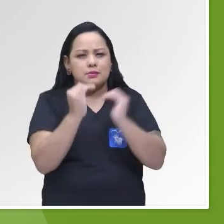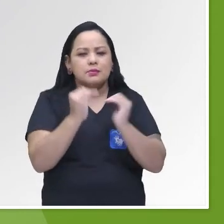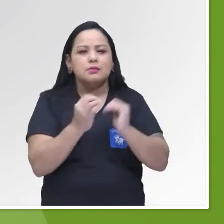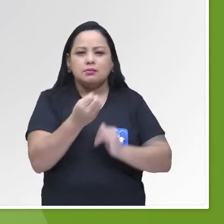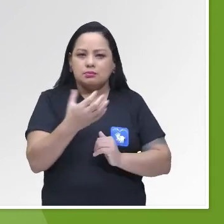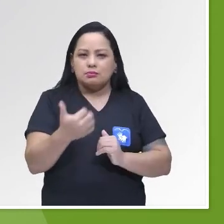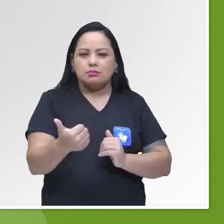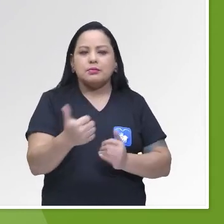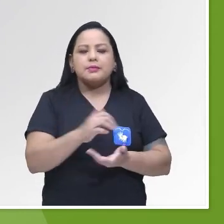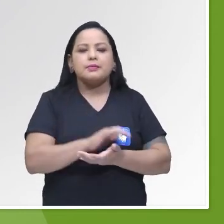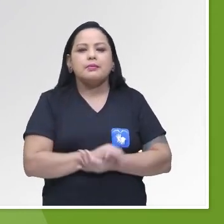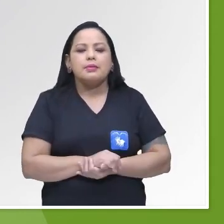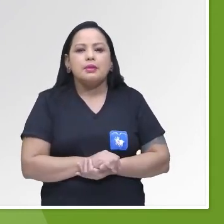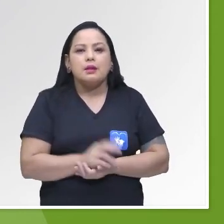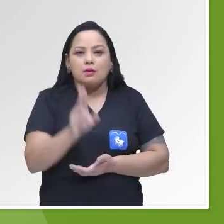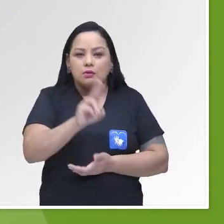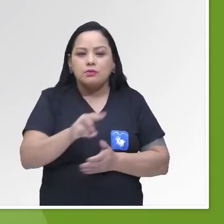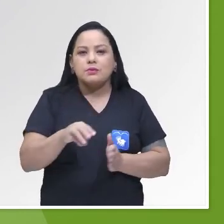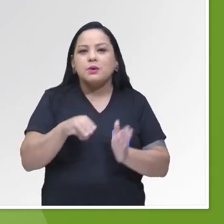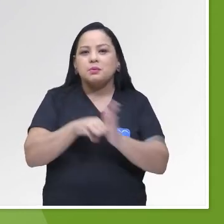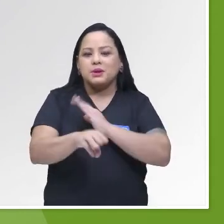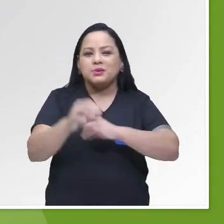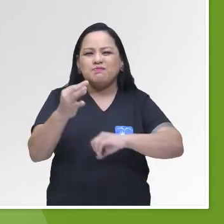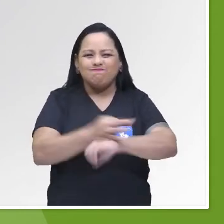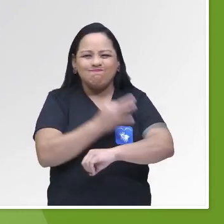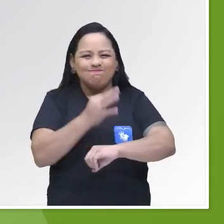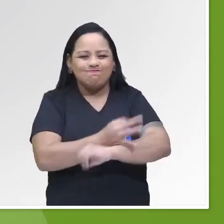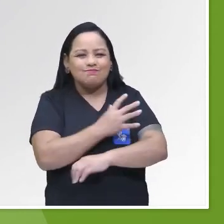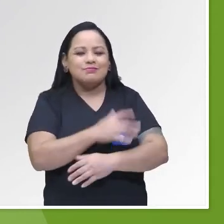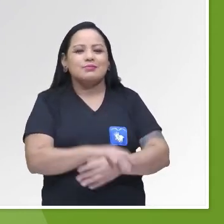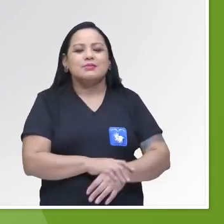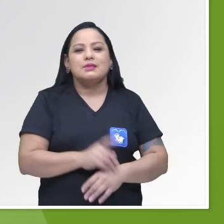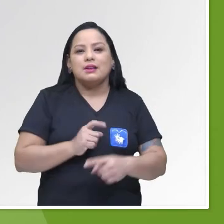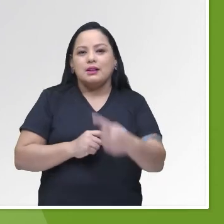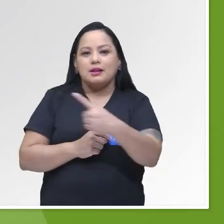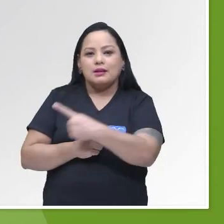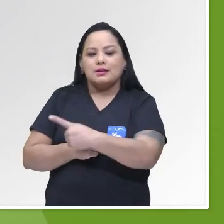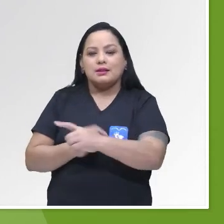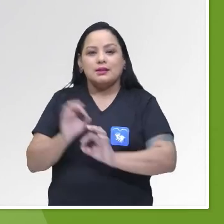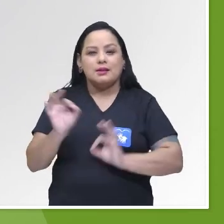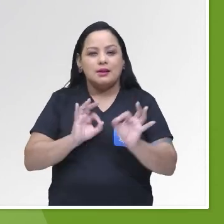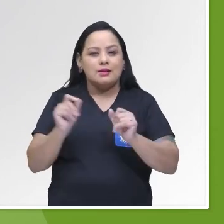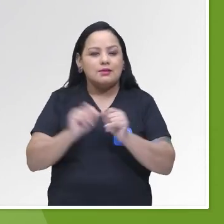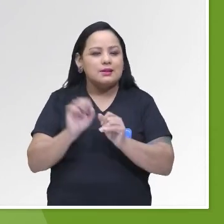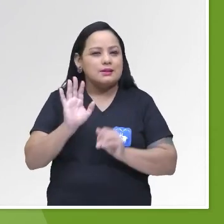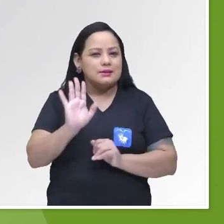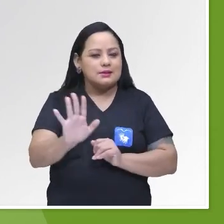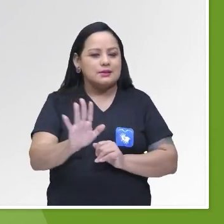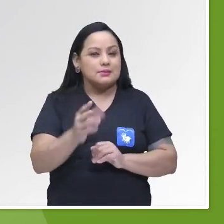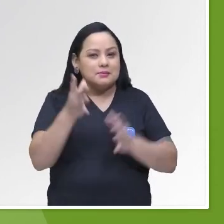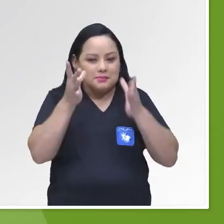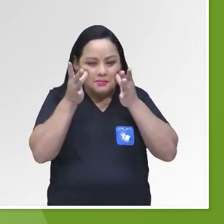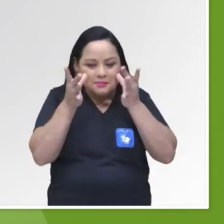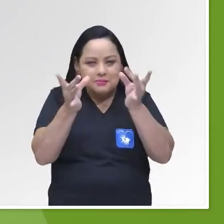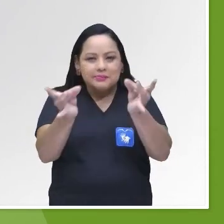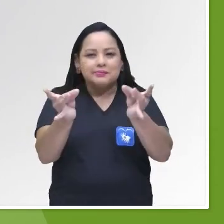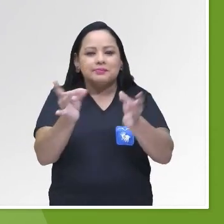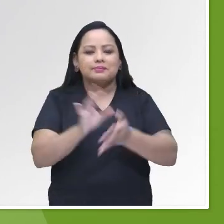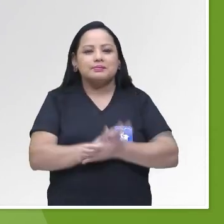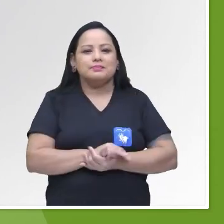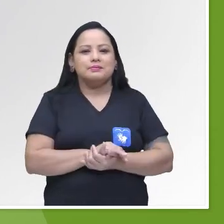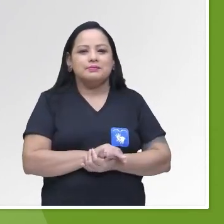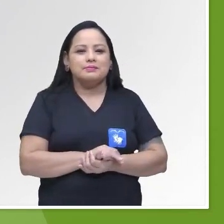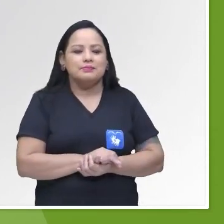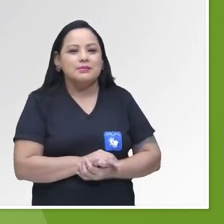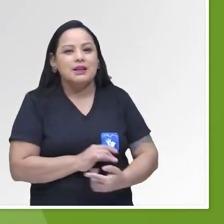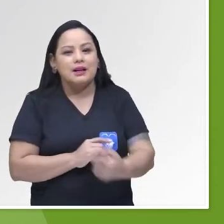bem? Vou usar o método das tentativas. Gente, aqui eu vou fazer assim, ó, prestem atenção. Aqui, se eu